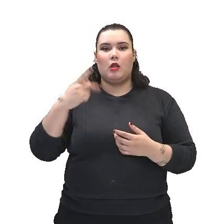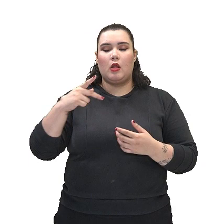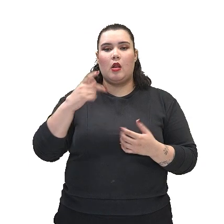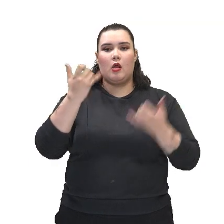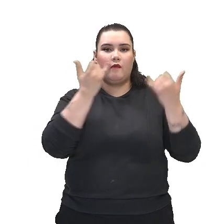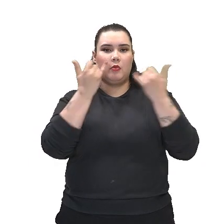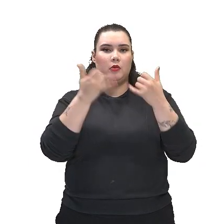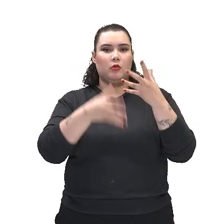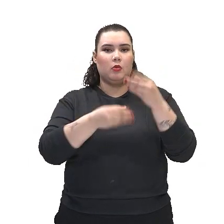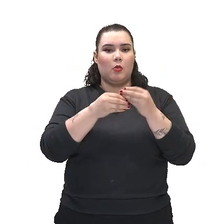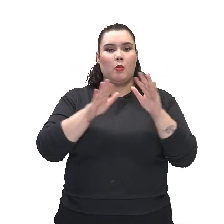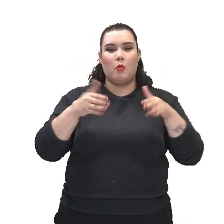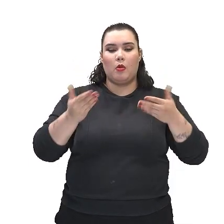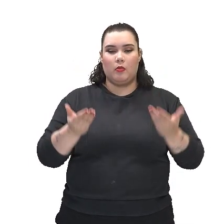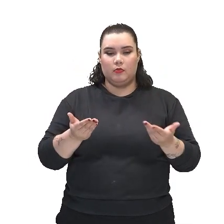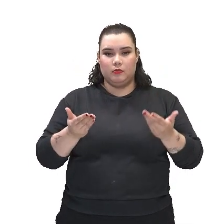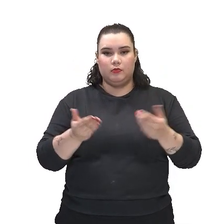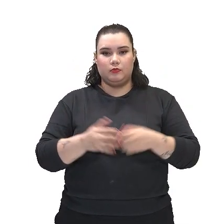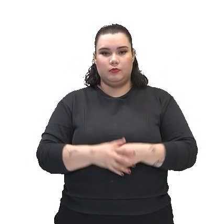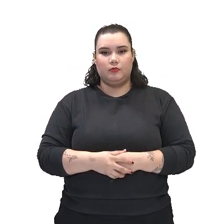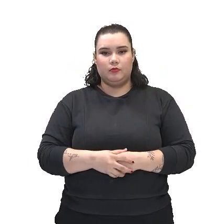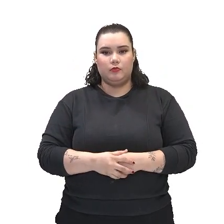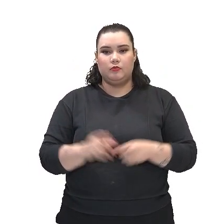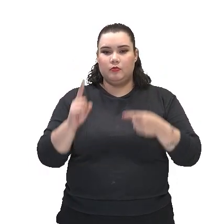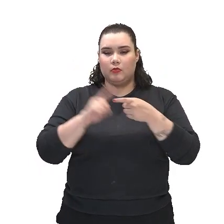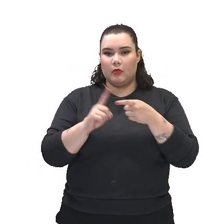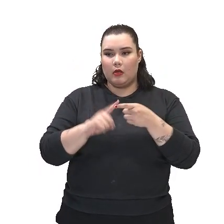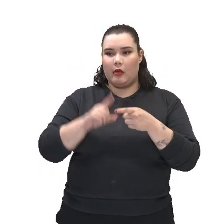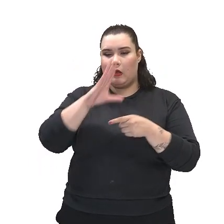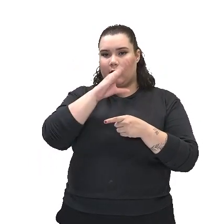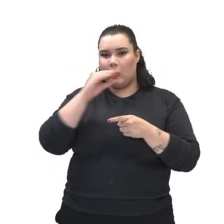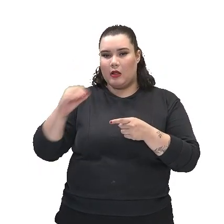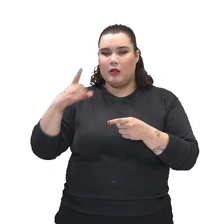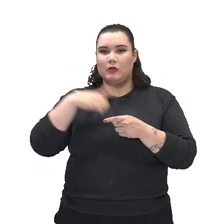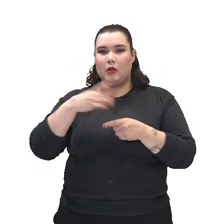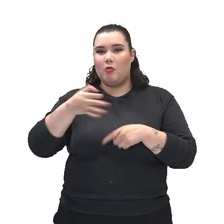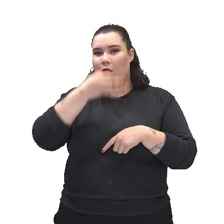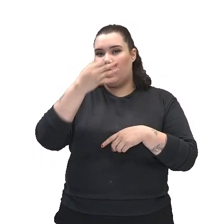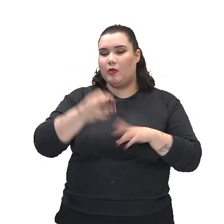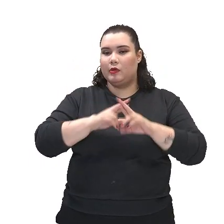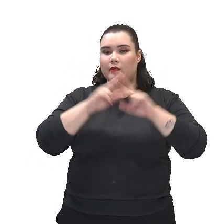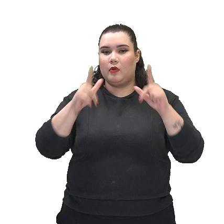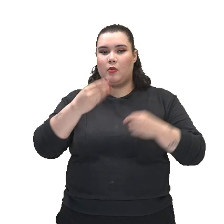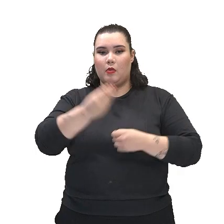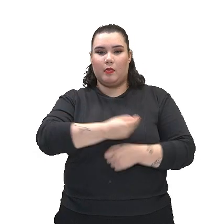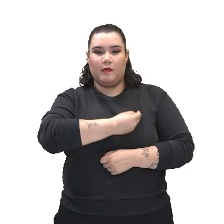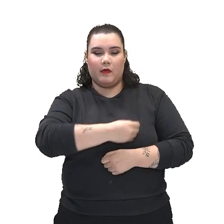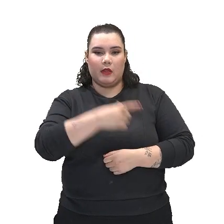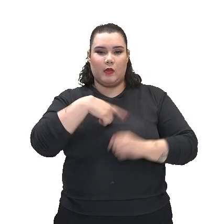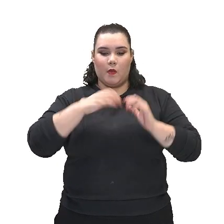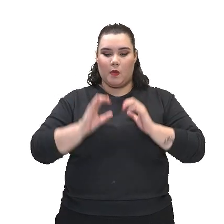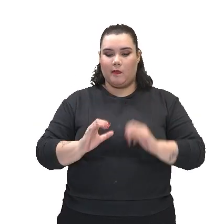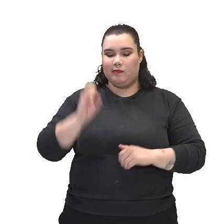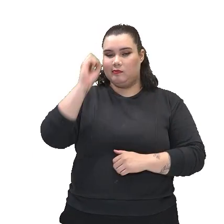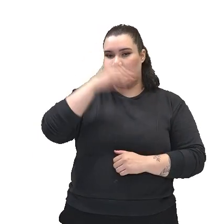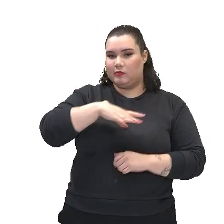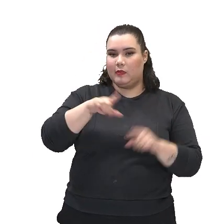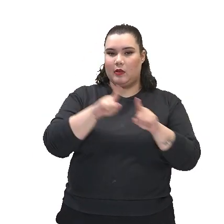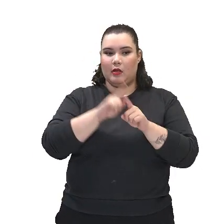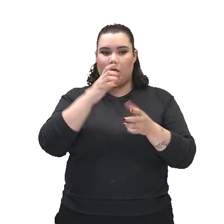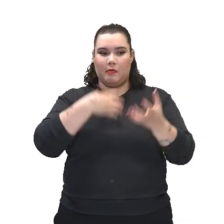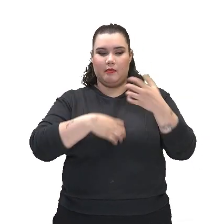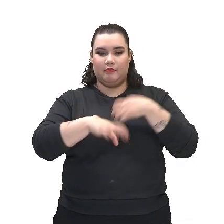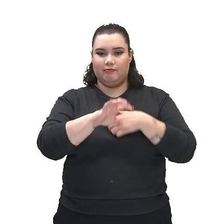olha os argumentos que ela utilizou. Geram visão distorcida do mundo, levando a comportamento agressivo e falta de